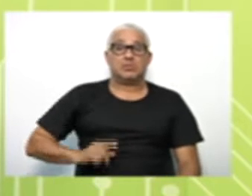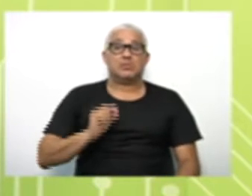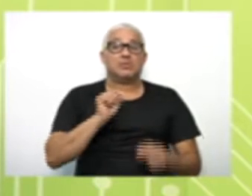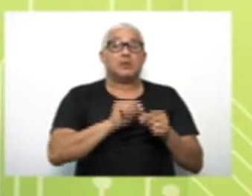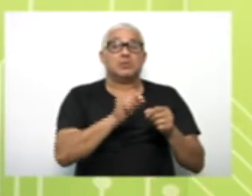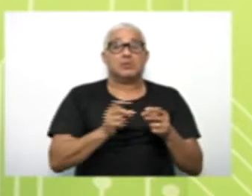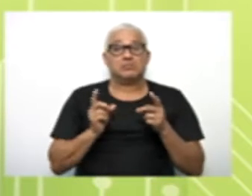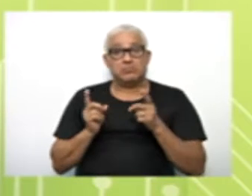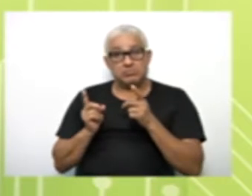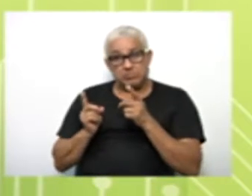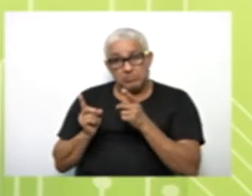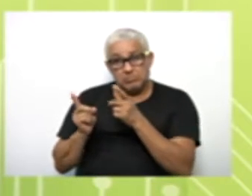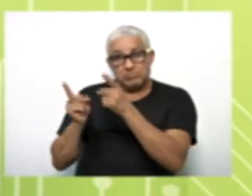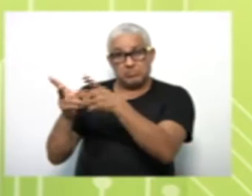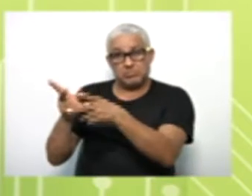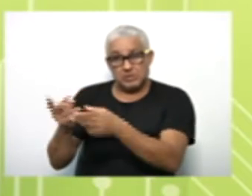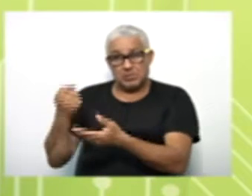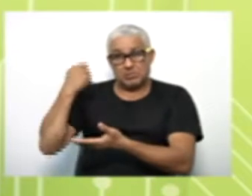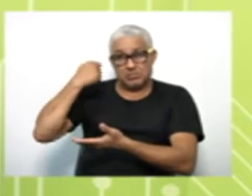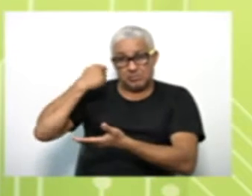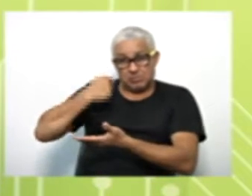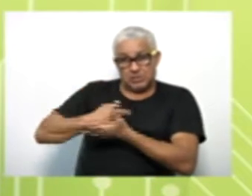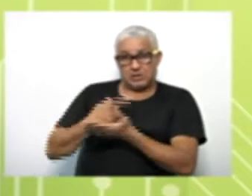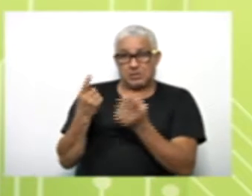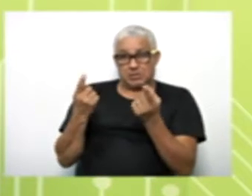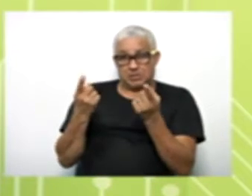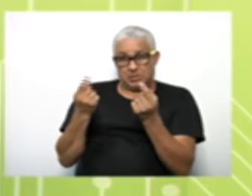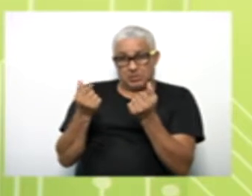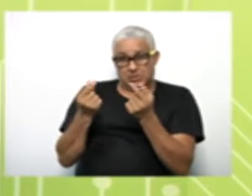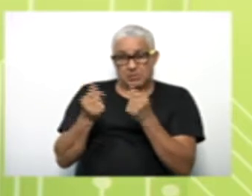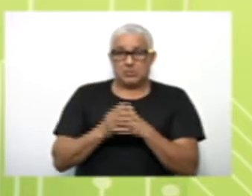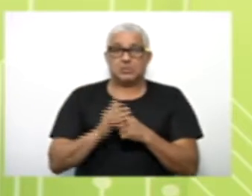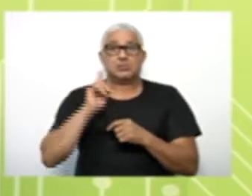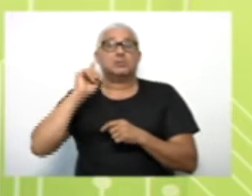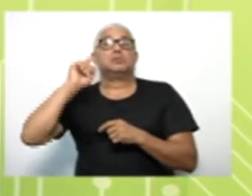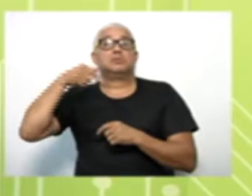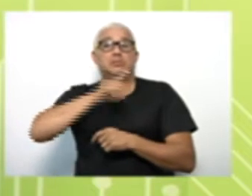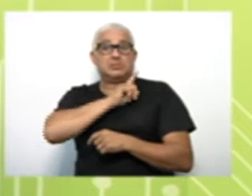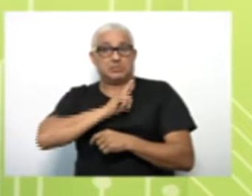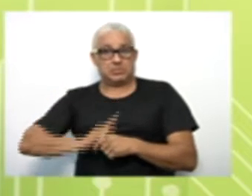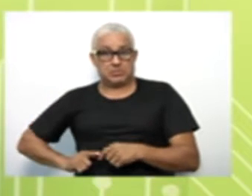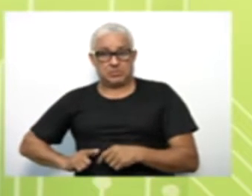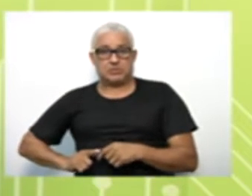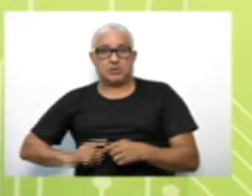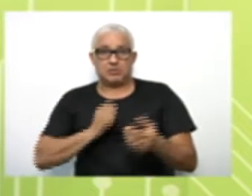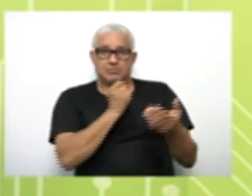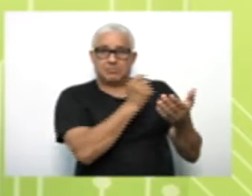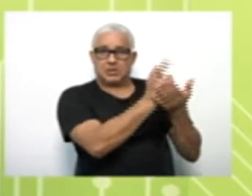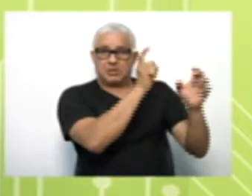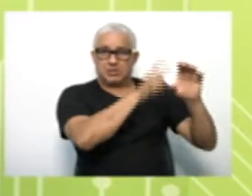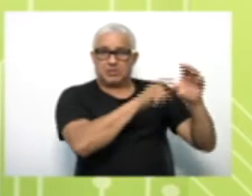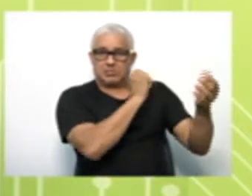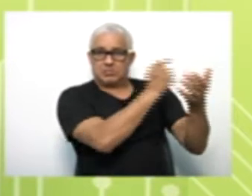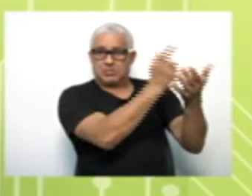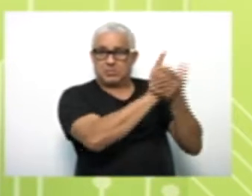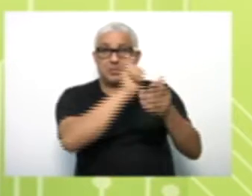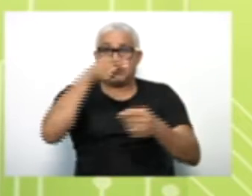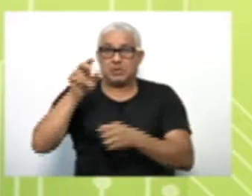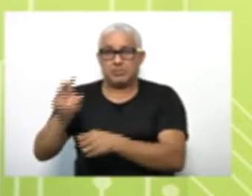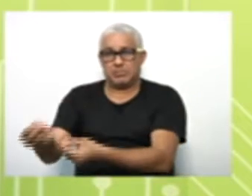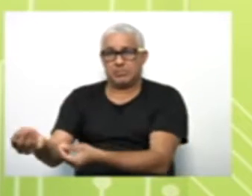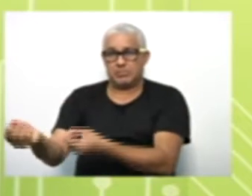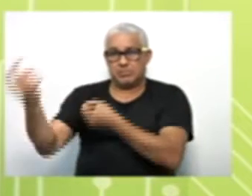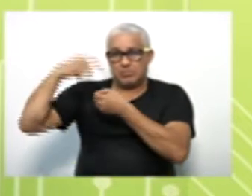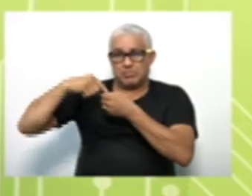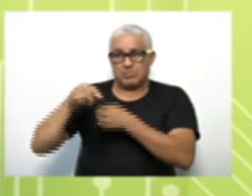título do governo, ele te paga uma remuneração em relação a isso, para que ele possa honrar os seus compromissos e depois ele devolve o seu recurso com